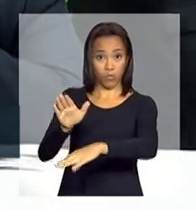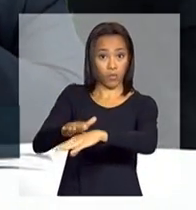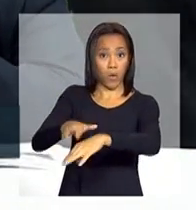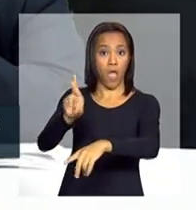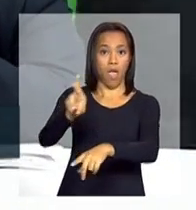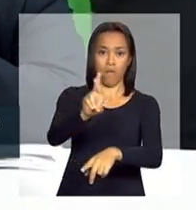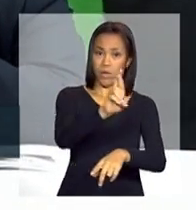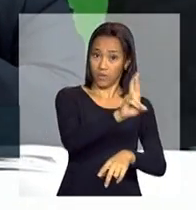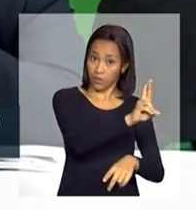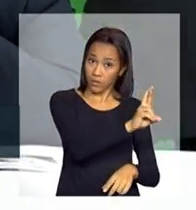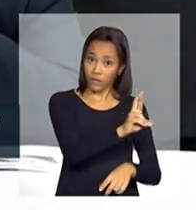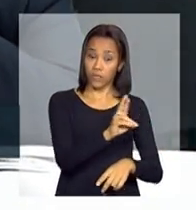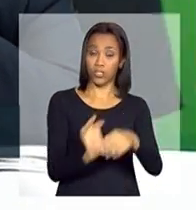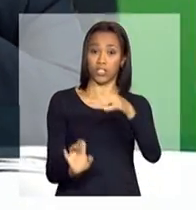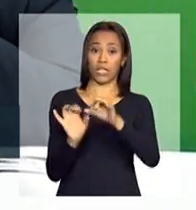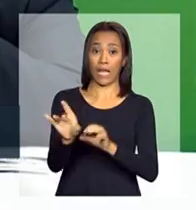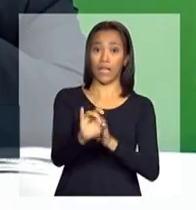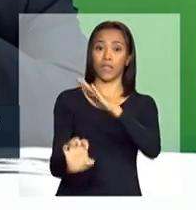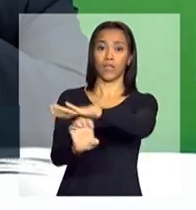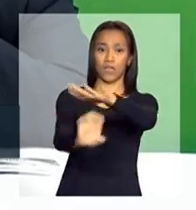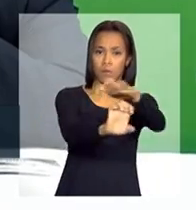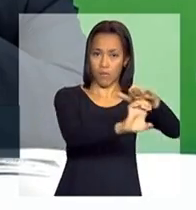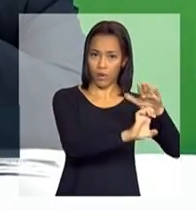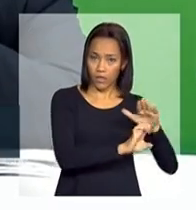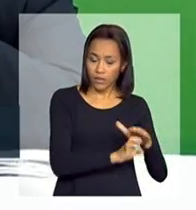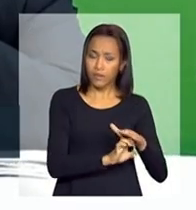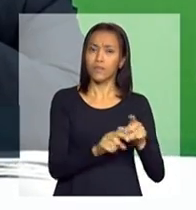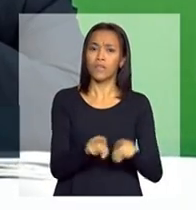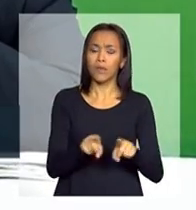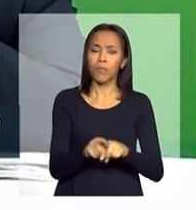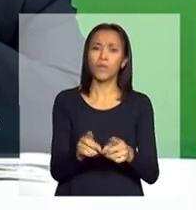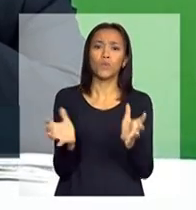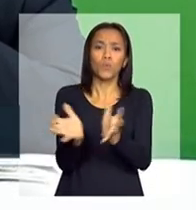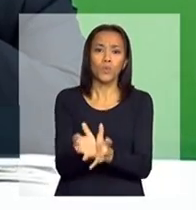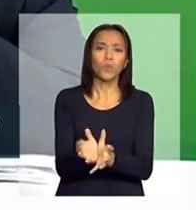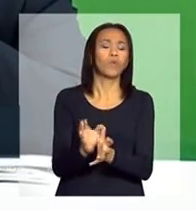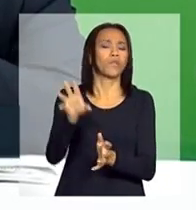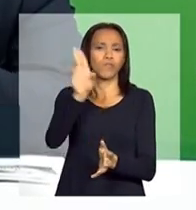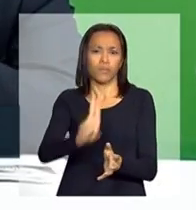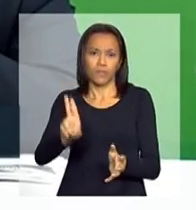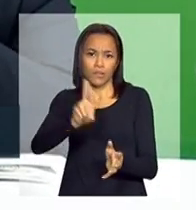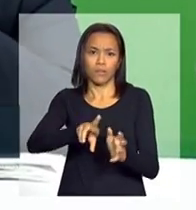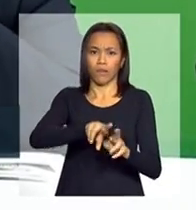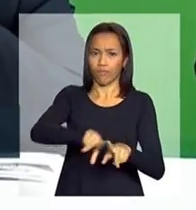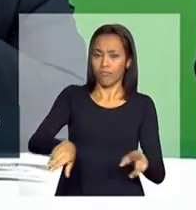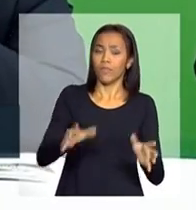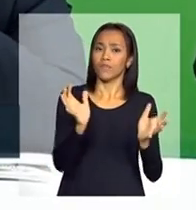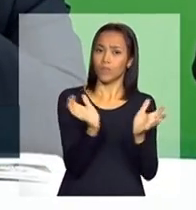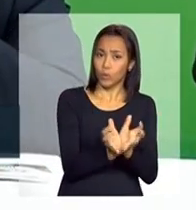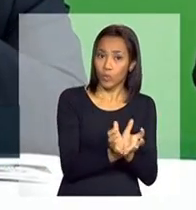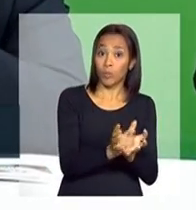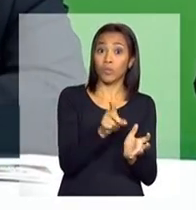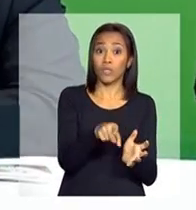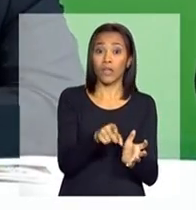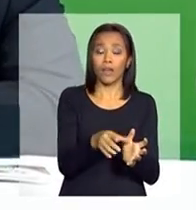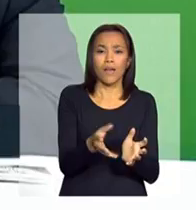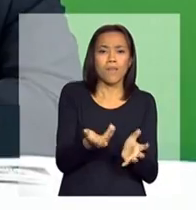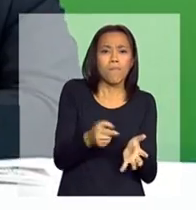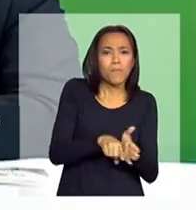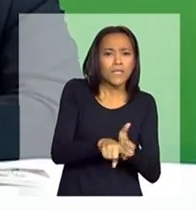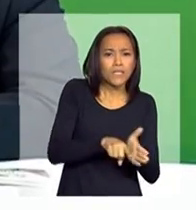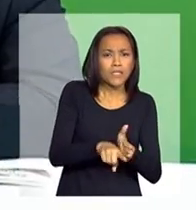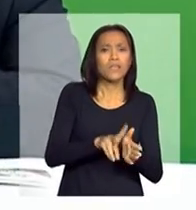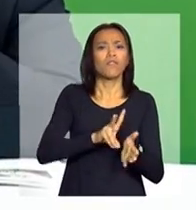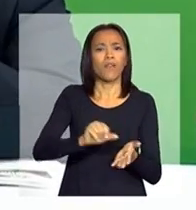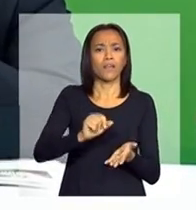da comunidade Empresarial por representantes da comunidade científica e Educacional Tá certo e aí depois vai ser credenciada pelo